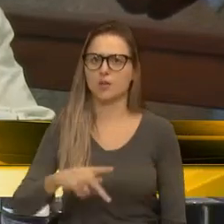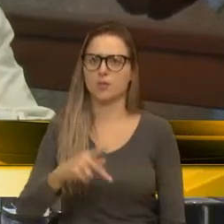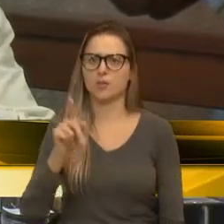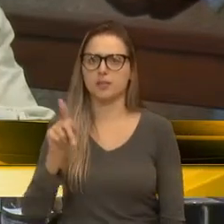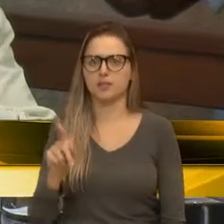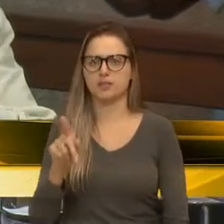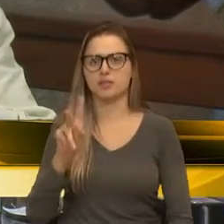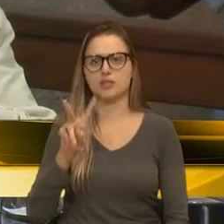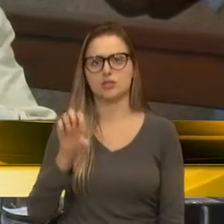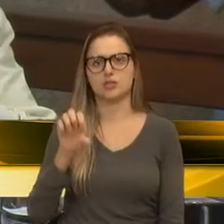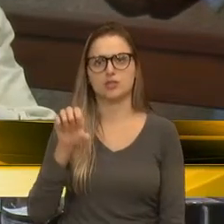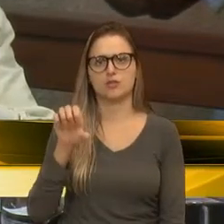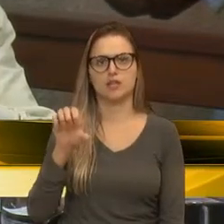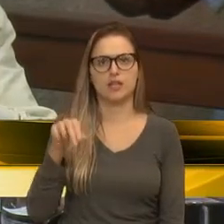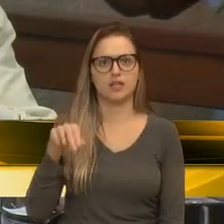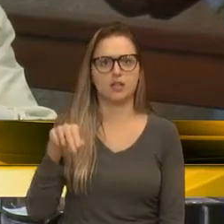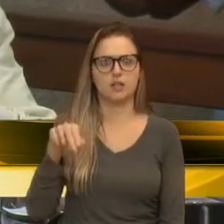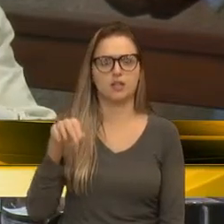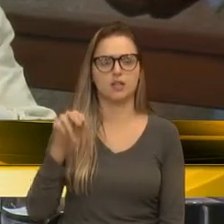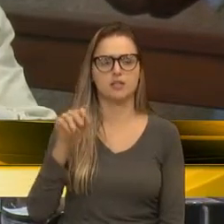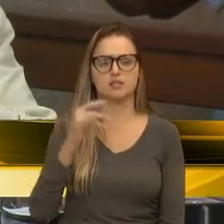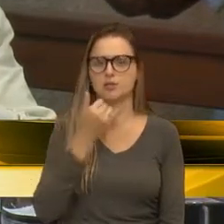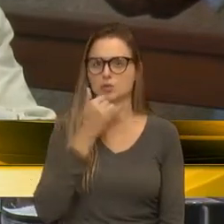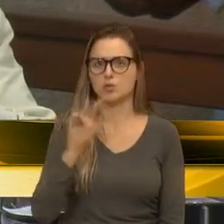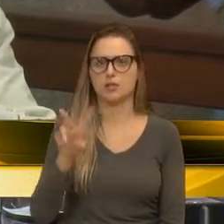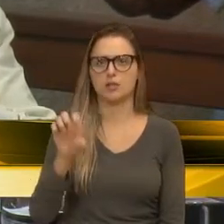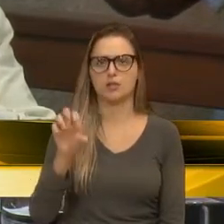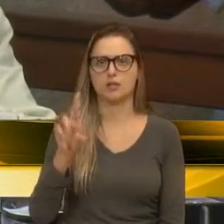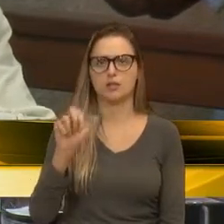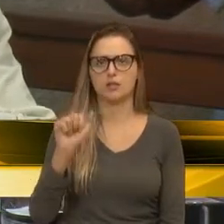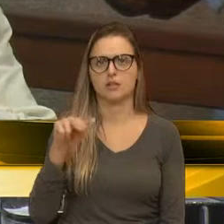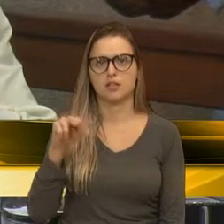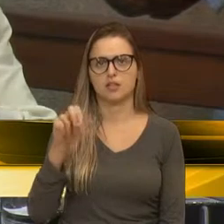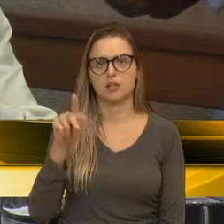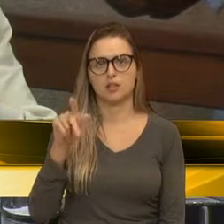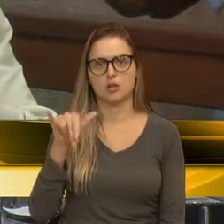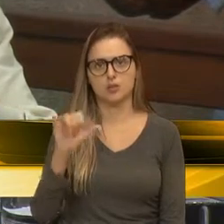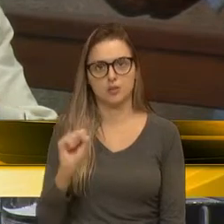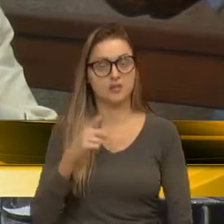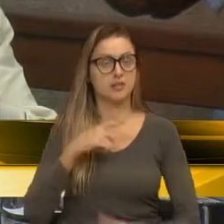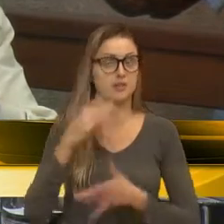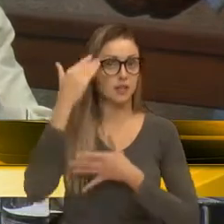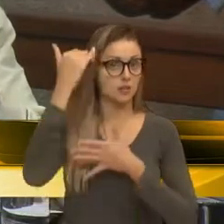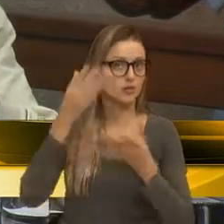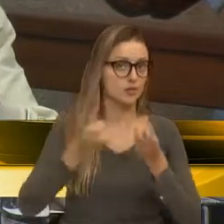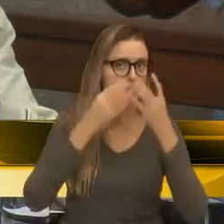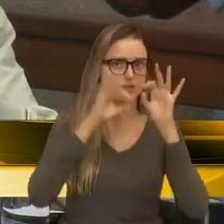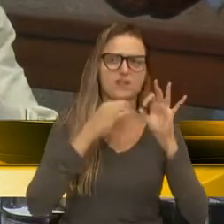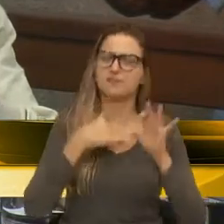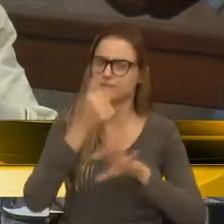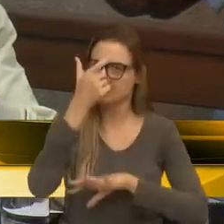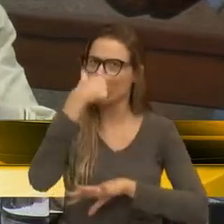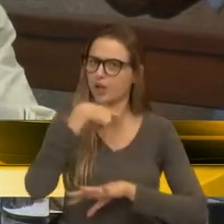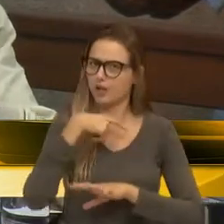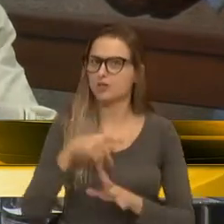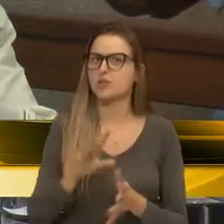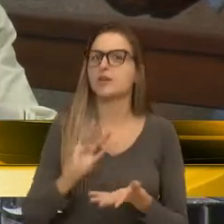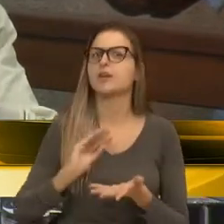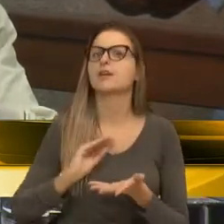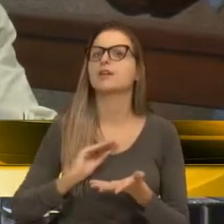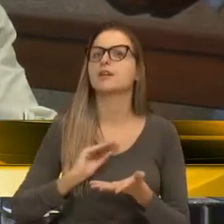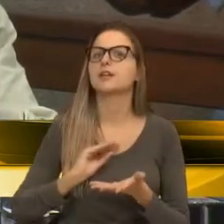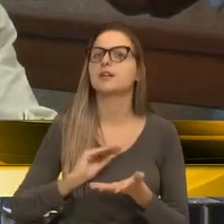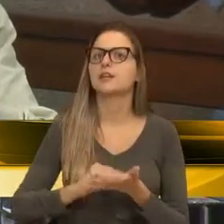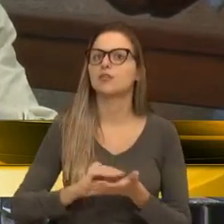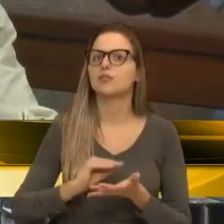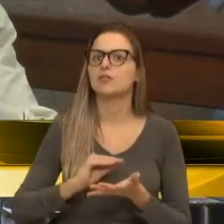MESNE dessa maneira, e aí quer que a festa da uva tenha sucesso. Então, eu realmente acho que